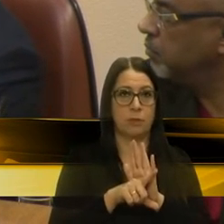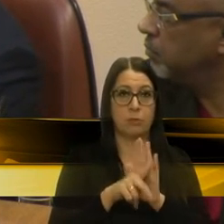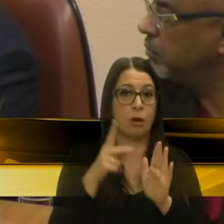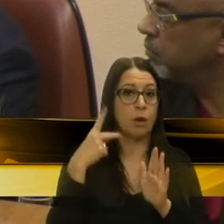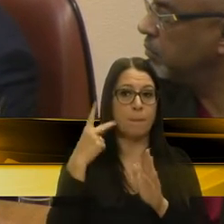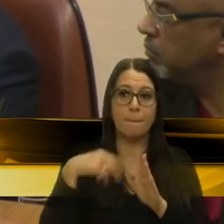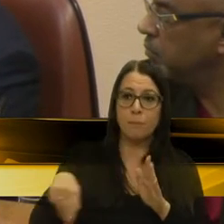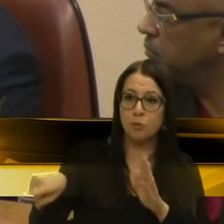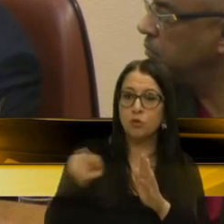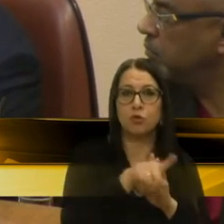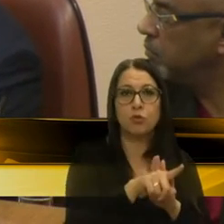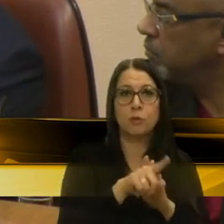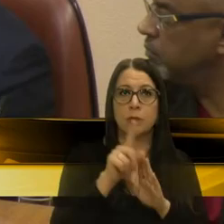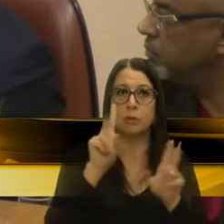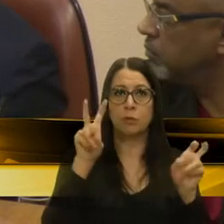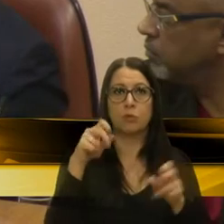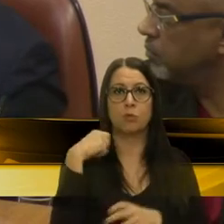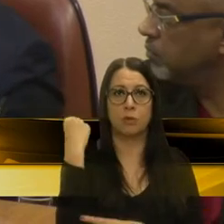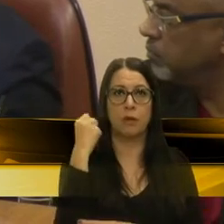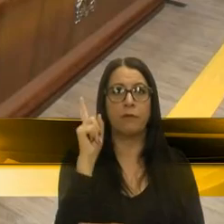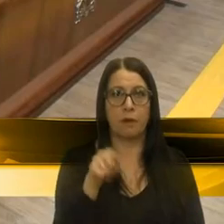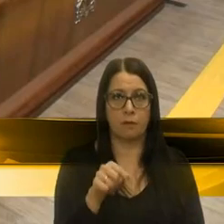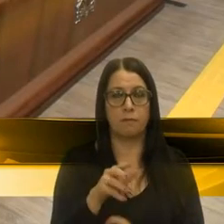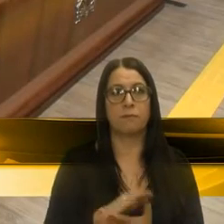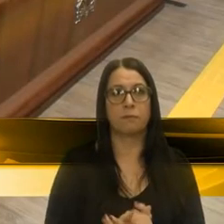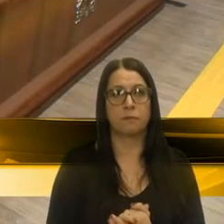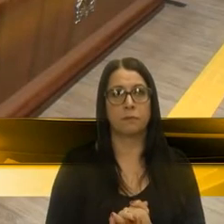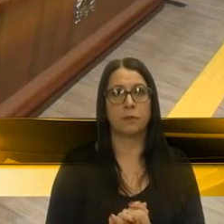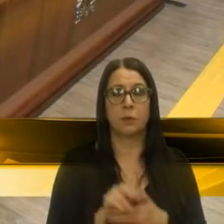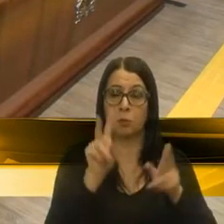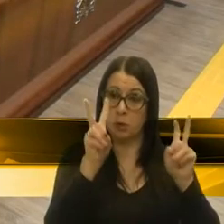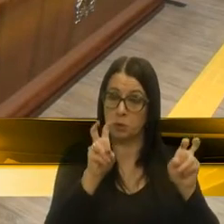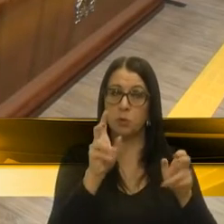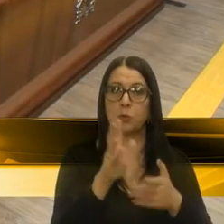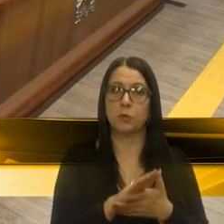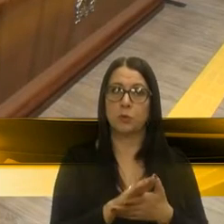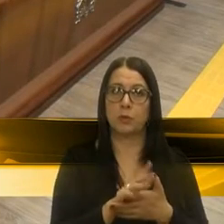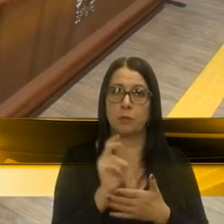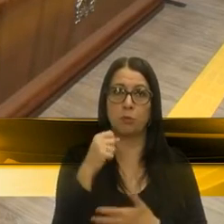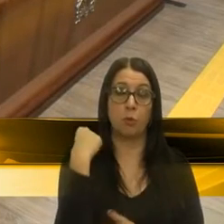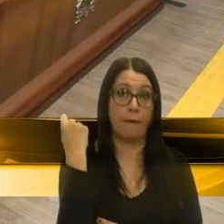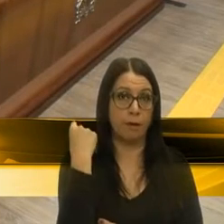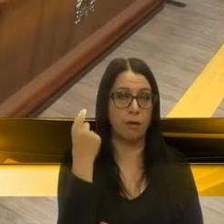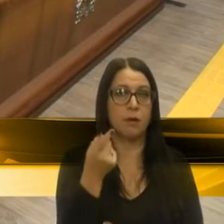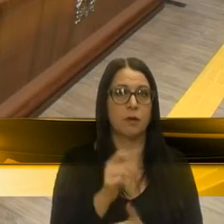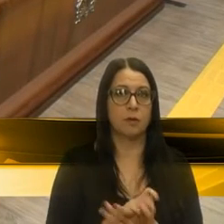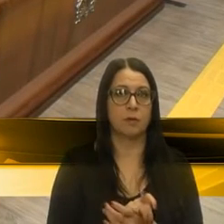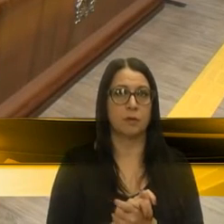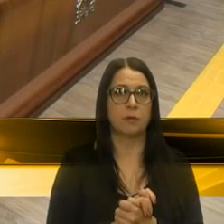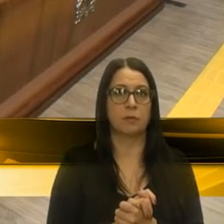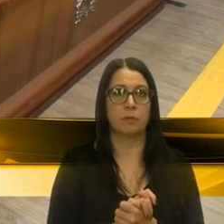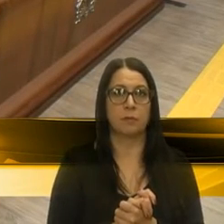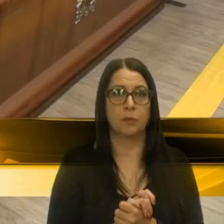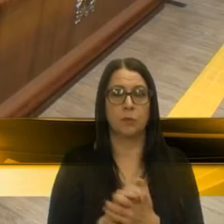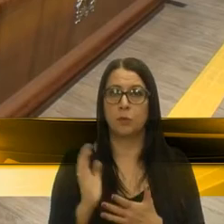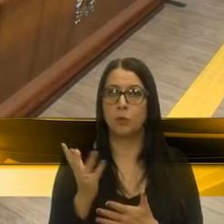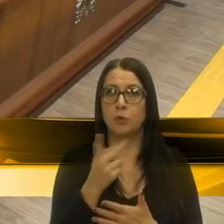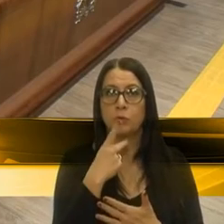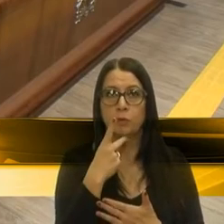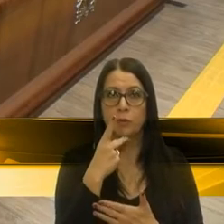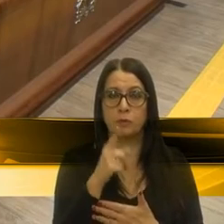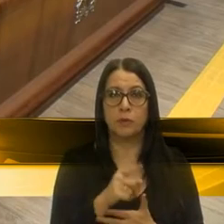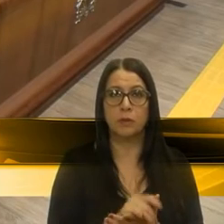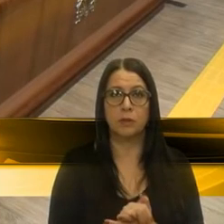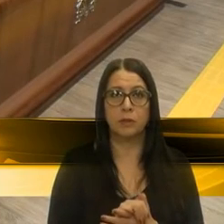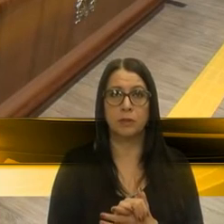assunto, mas que o assunto é grave, é. Não, o assunto ele é muito grave, e o que tudo indica é que